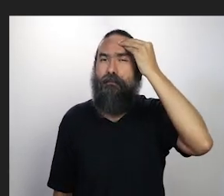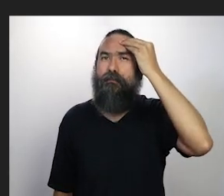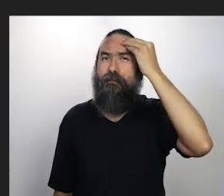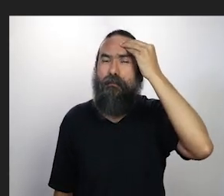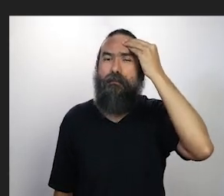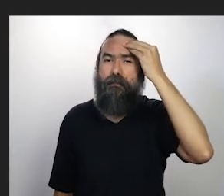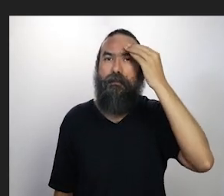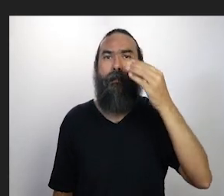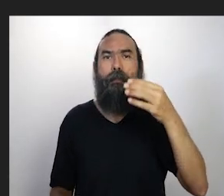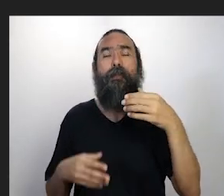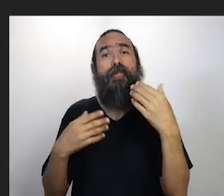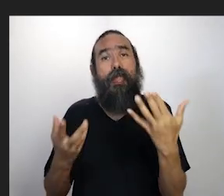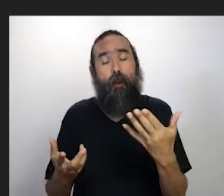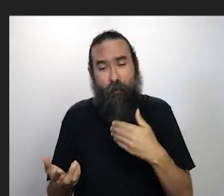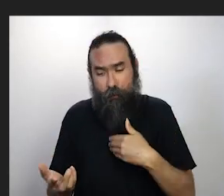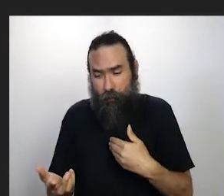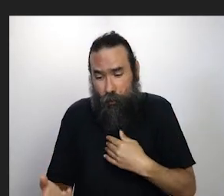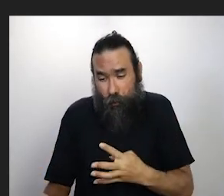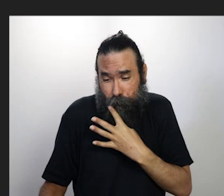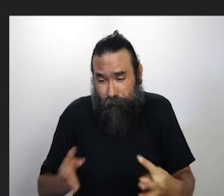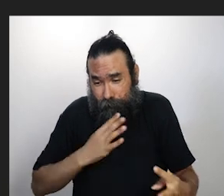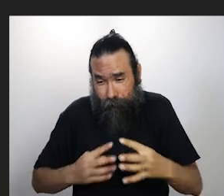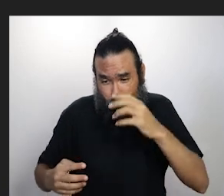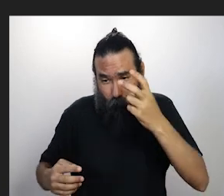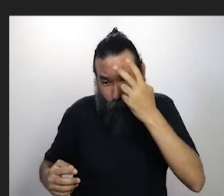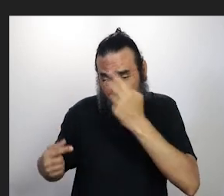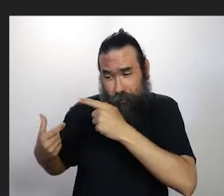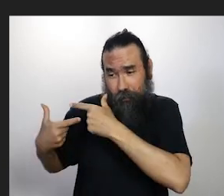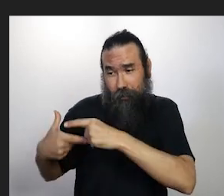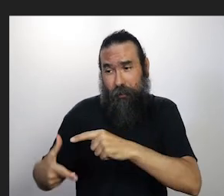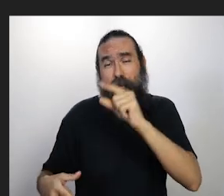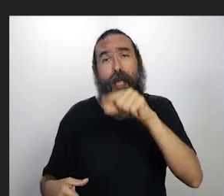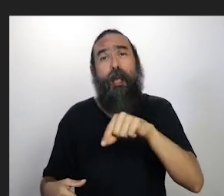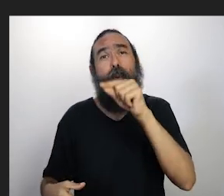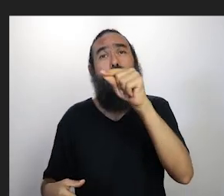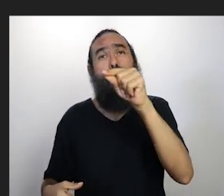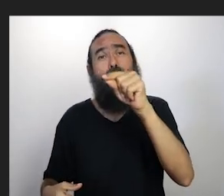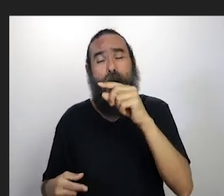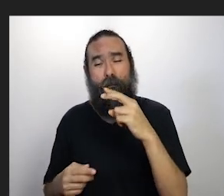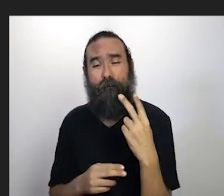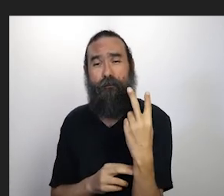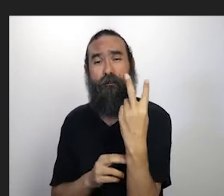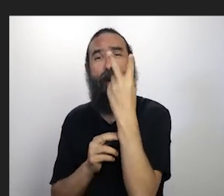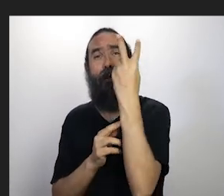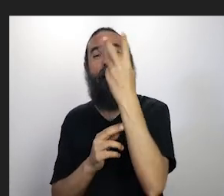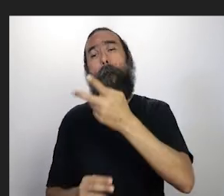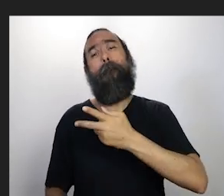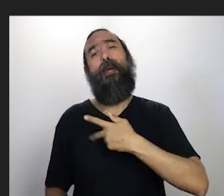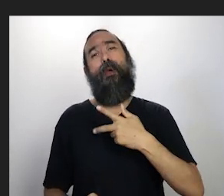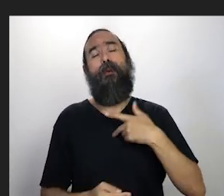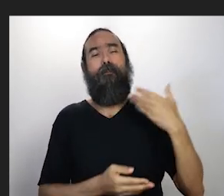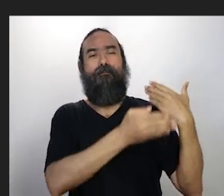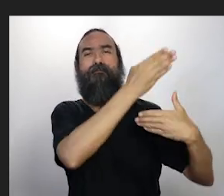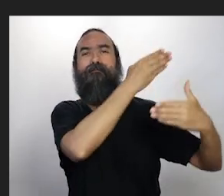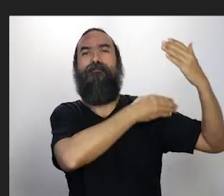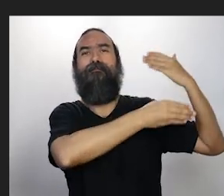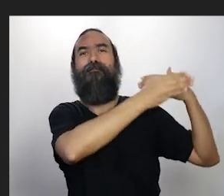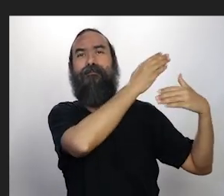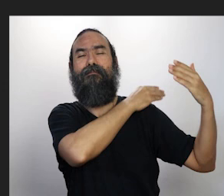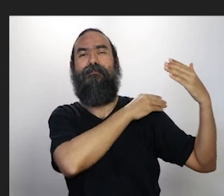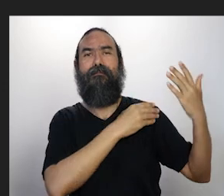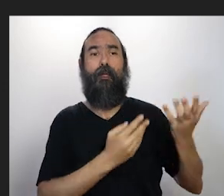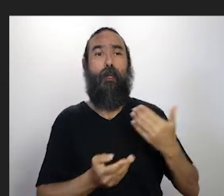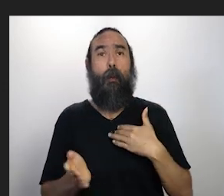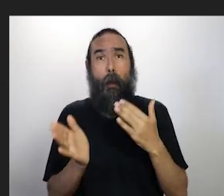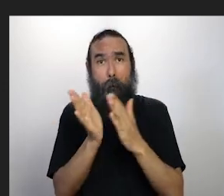é uma maneira de honrar esses meus ancestrais e de agradecer ao encontro e parabenizá-los aí pelo trabalho